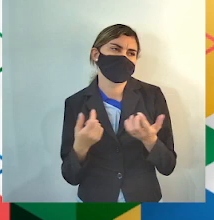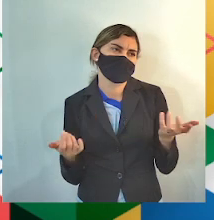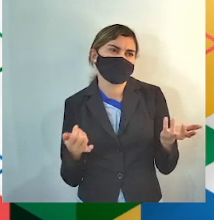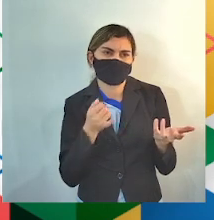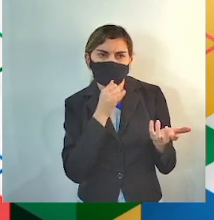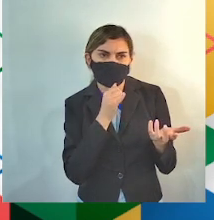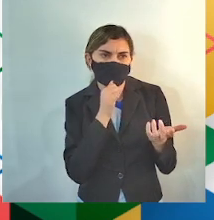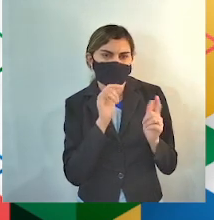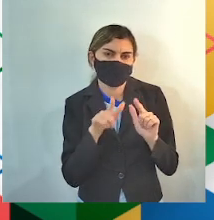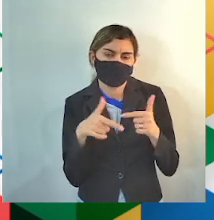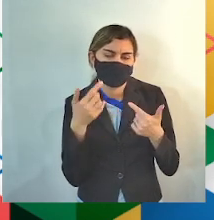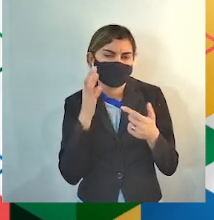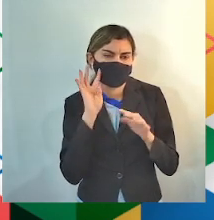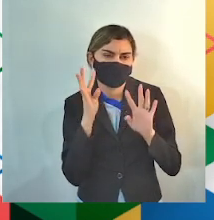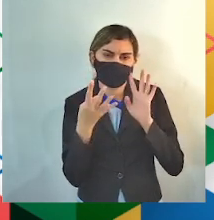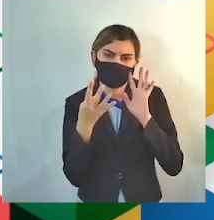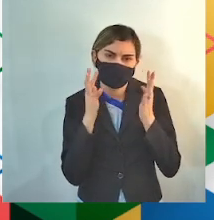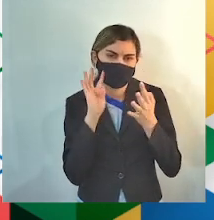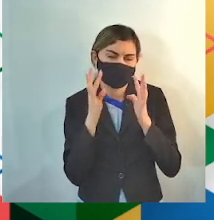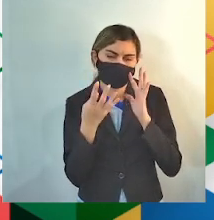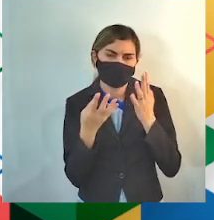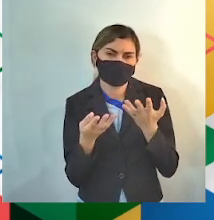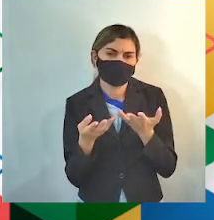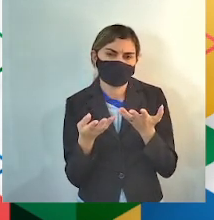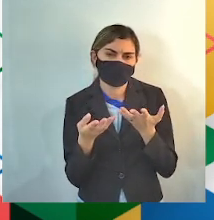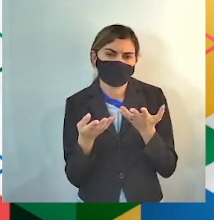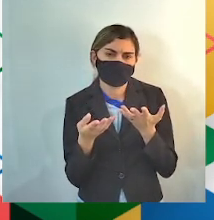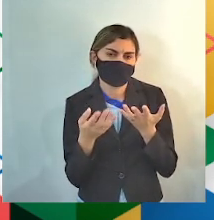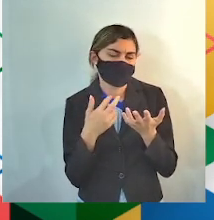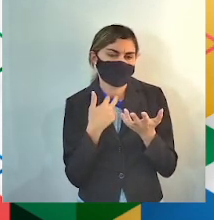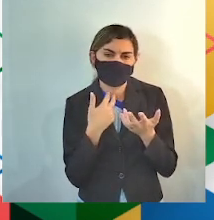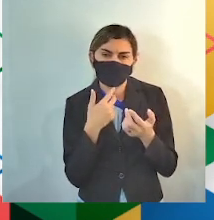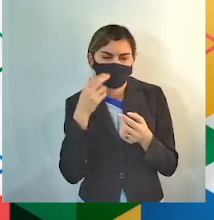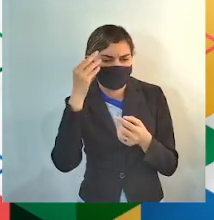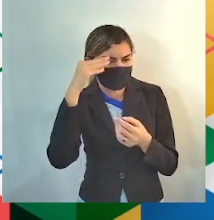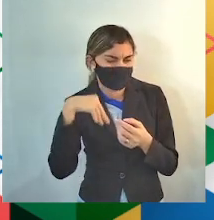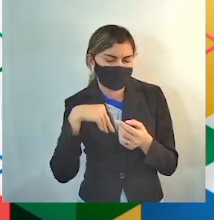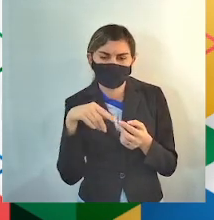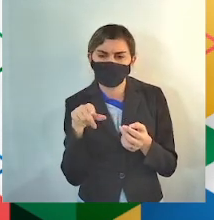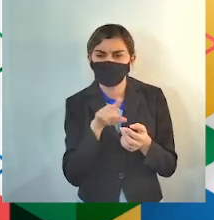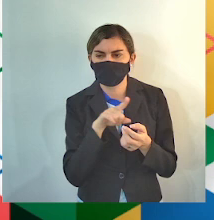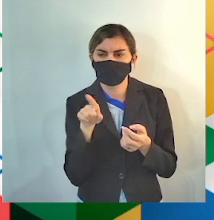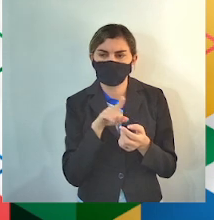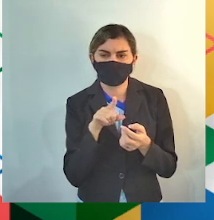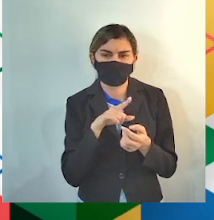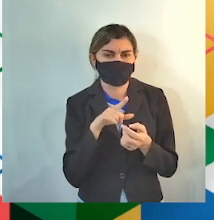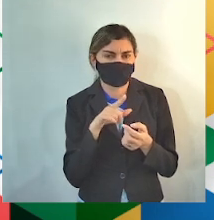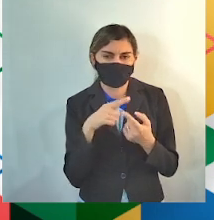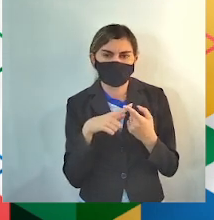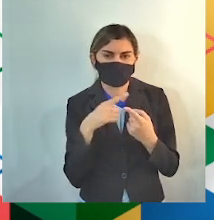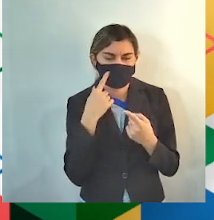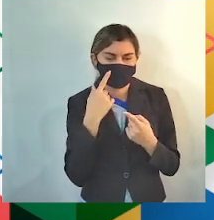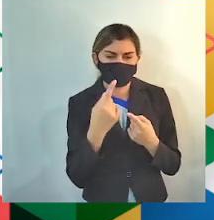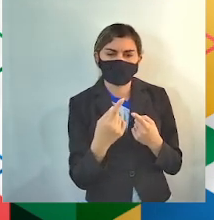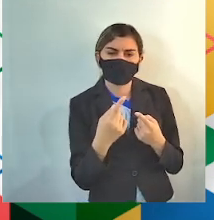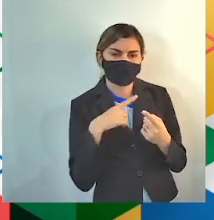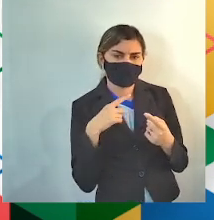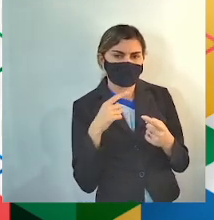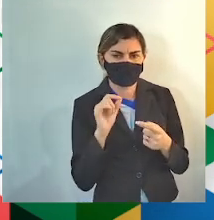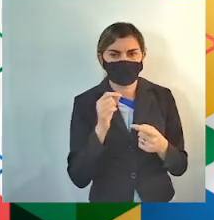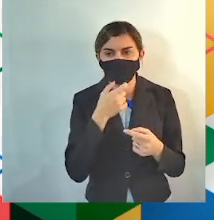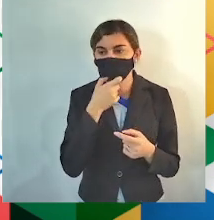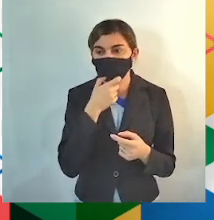há soluções e não desistirão. Jane doesn't have